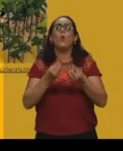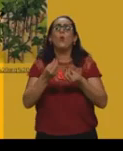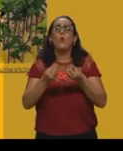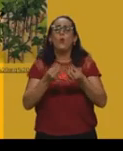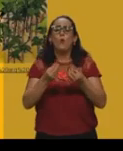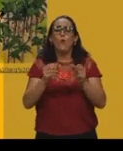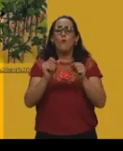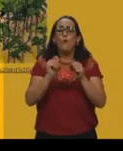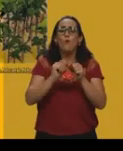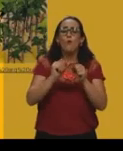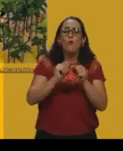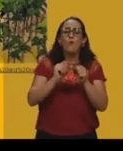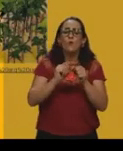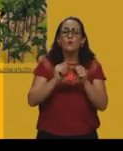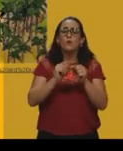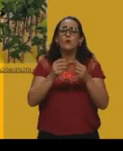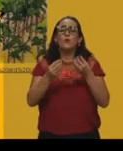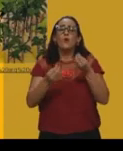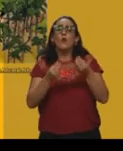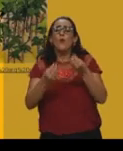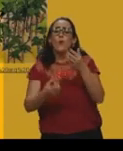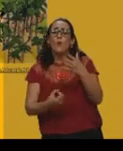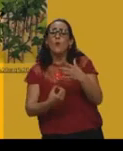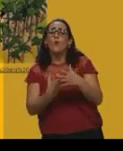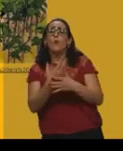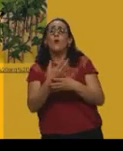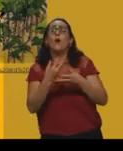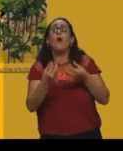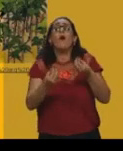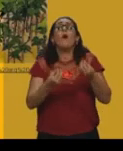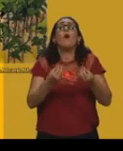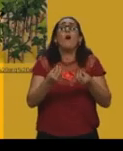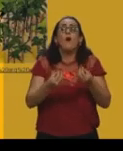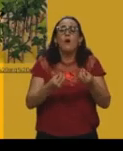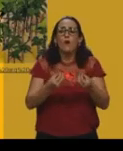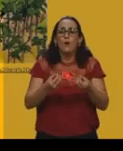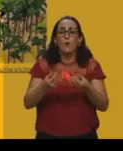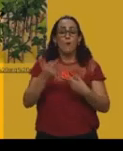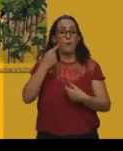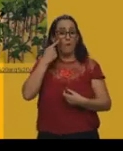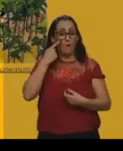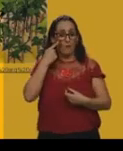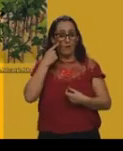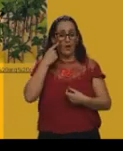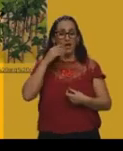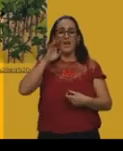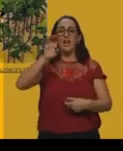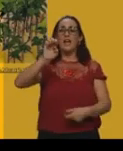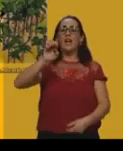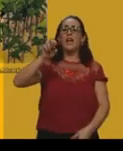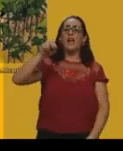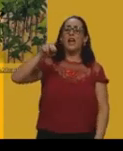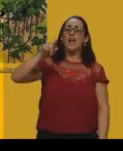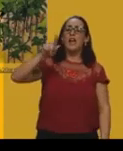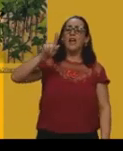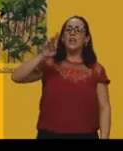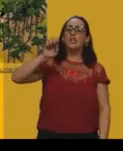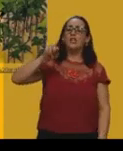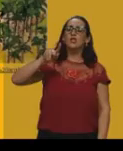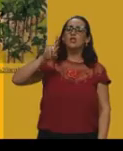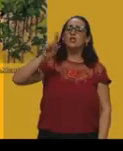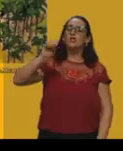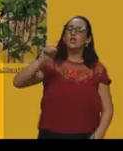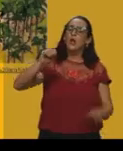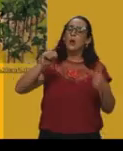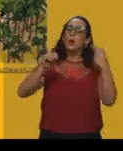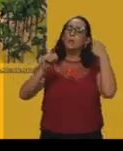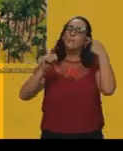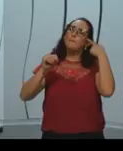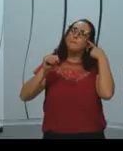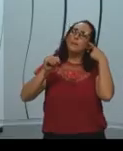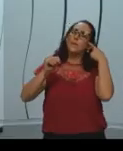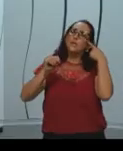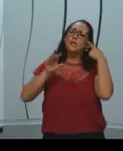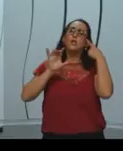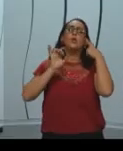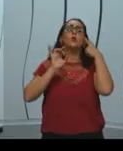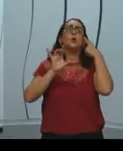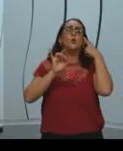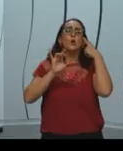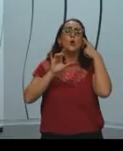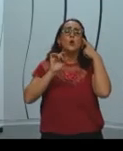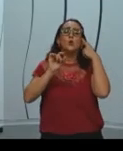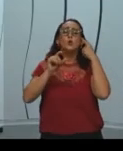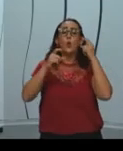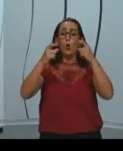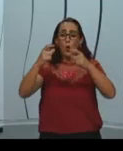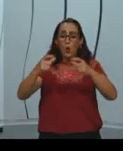né? Então, a gente vai ter aqui, né? Porque o engenho, na verdade, às vezes a gente pensa assim, é só engenhoca, é onde mói,